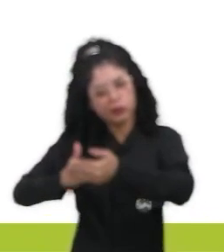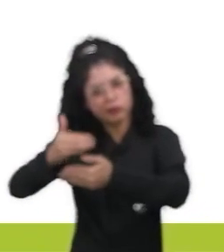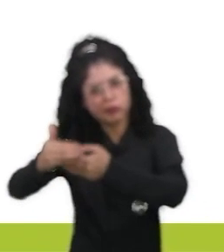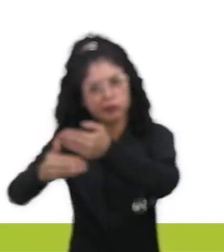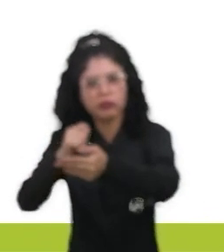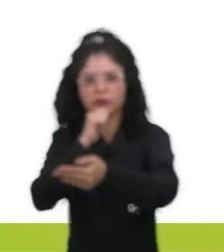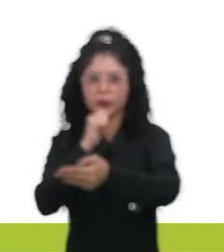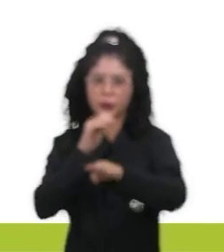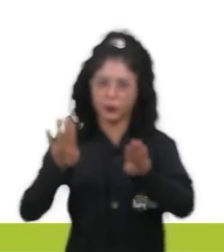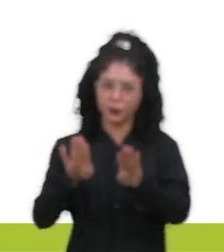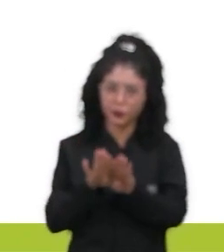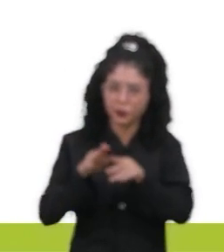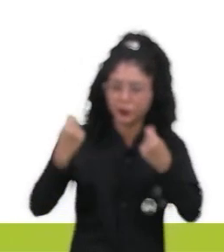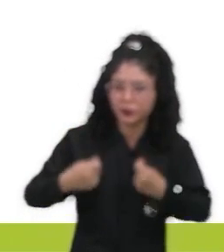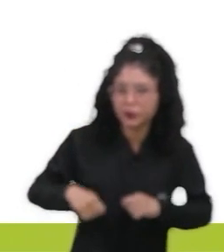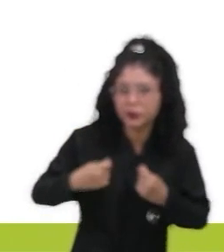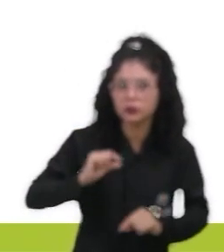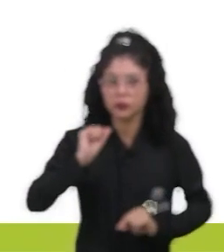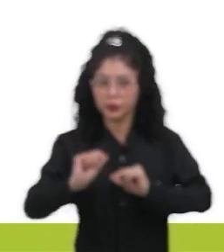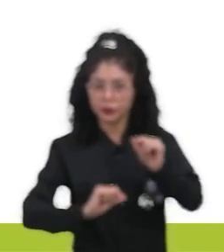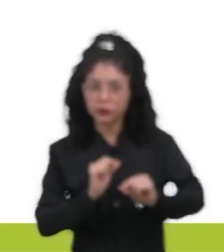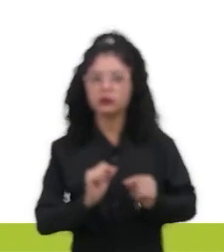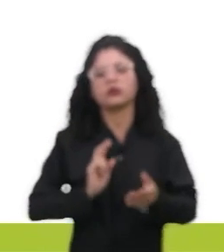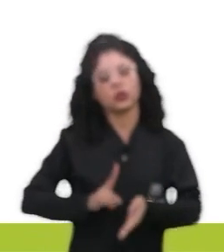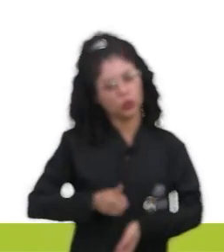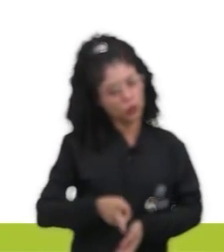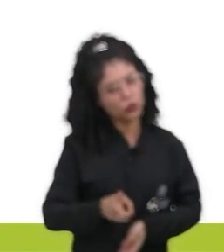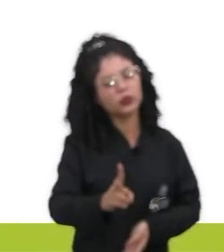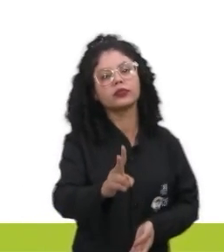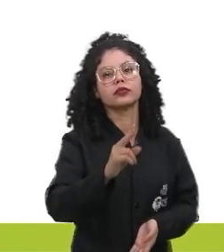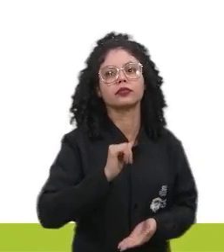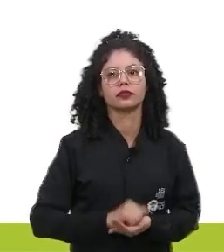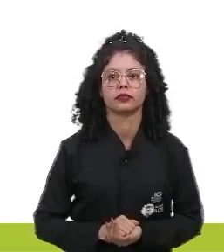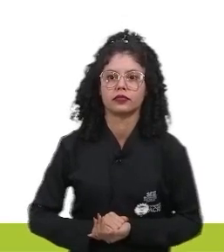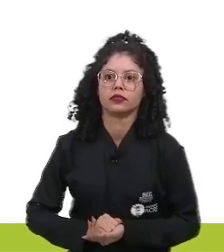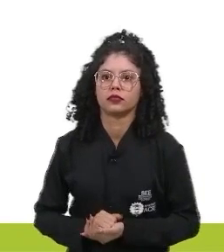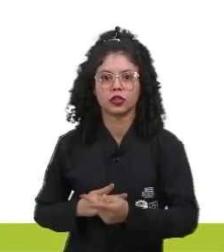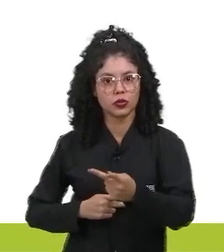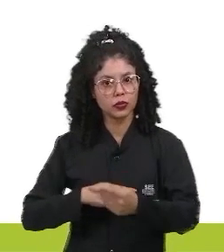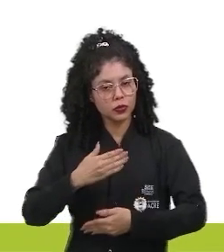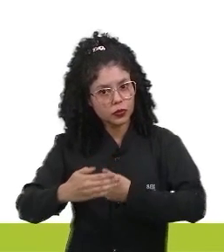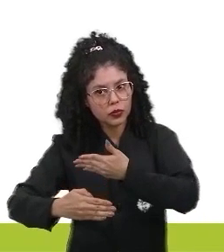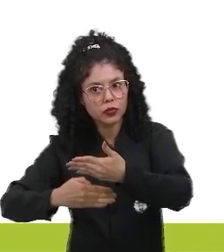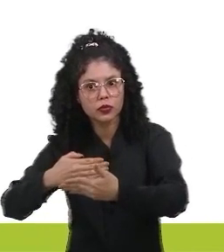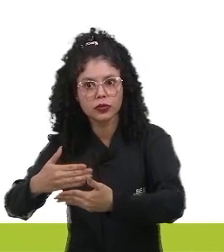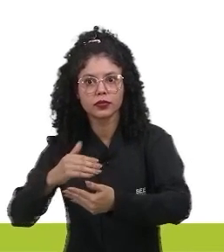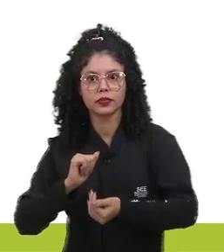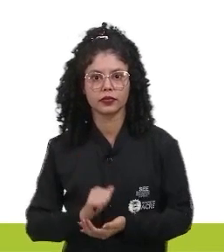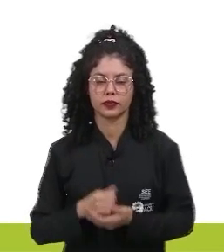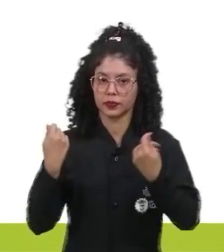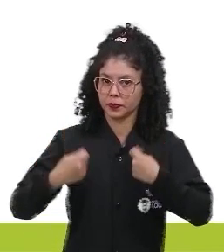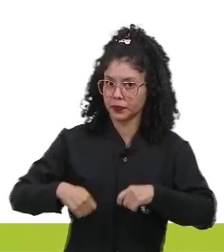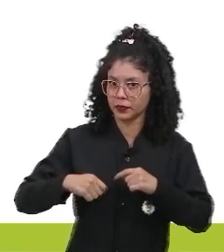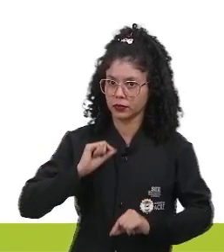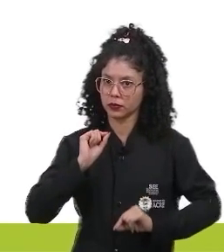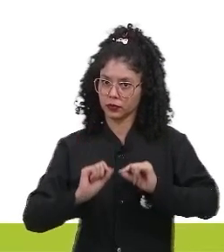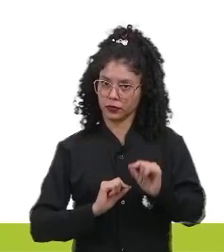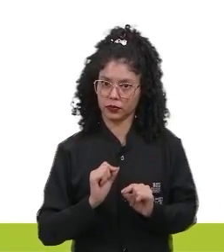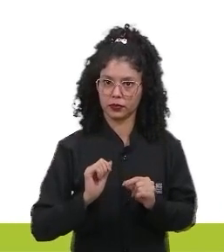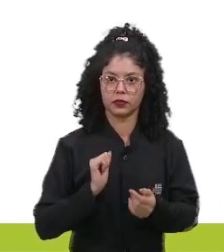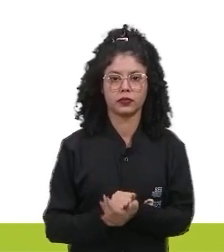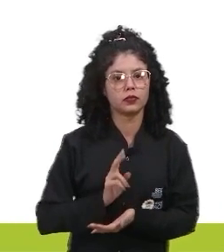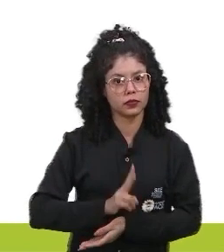processo ele precisa ser contínuo Ou seja é um processo que necessita